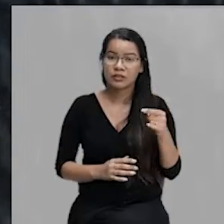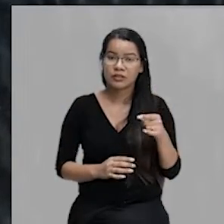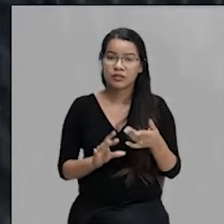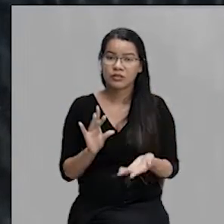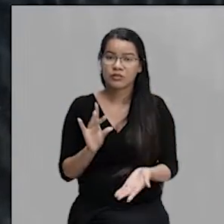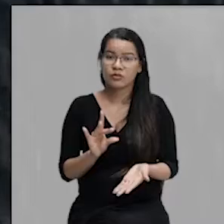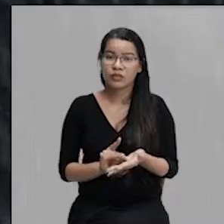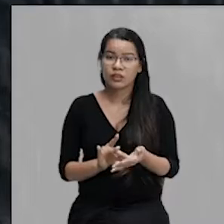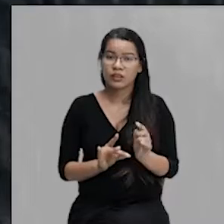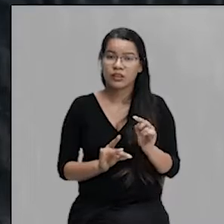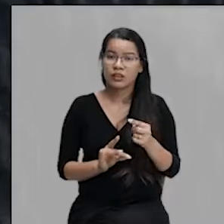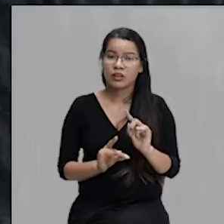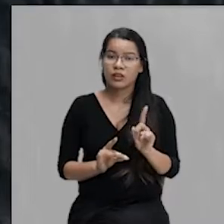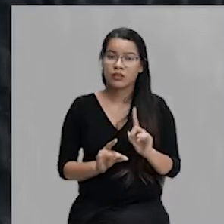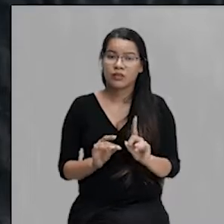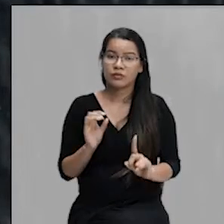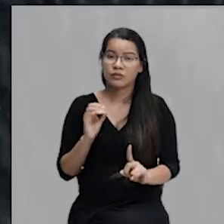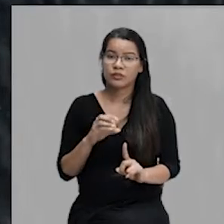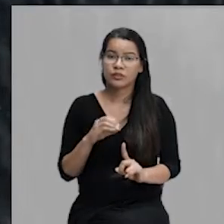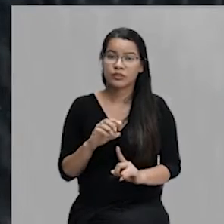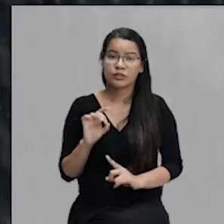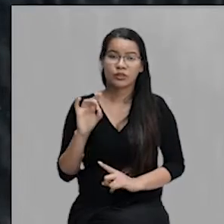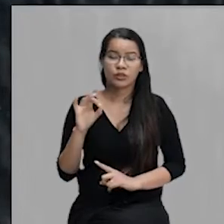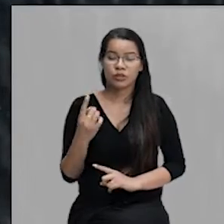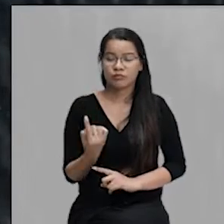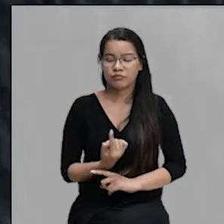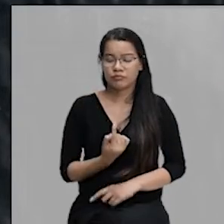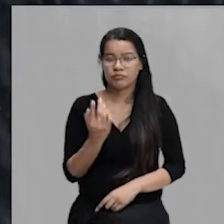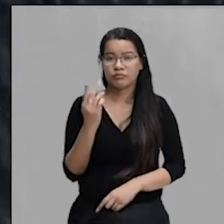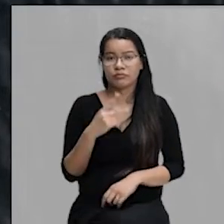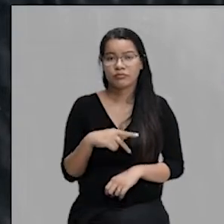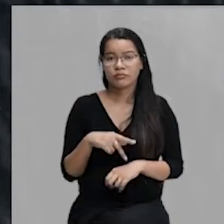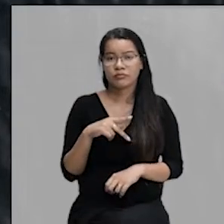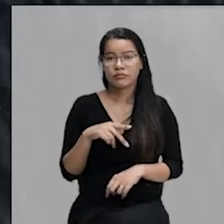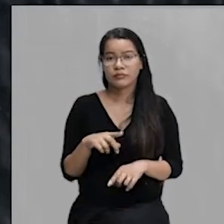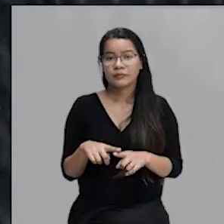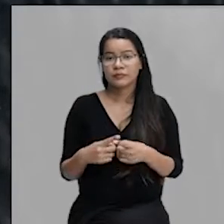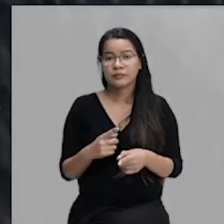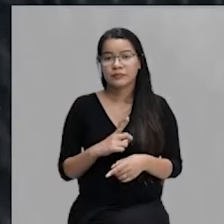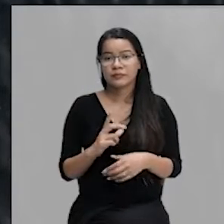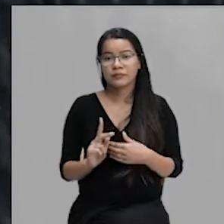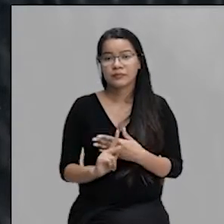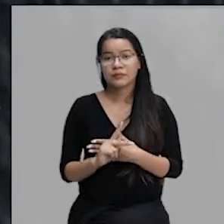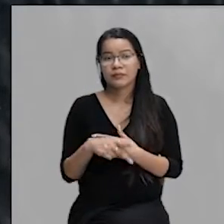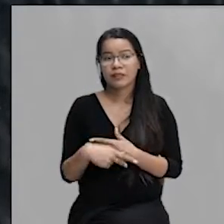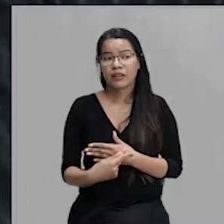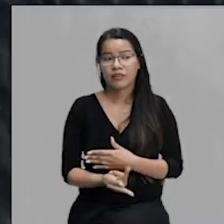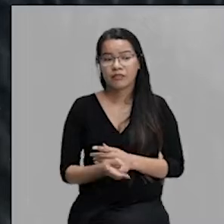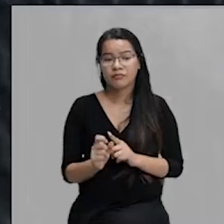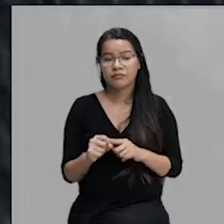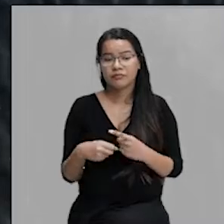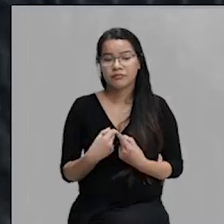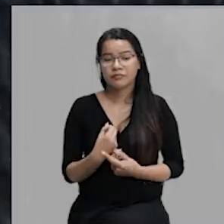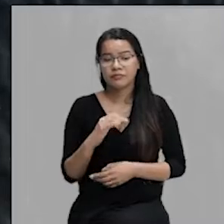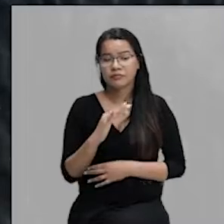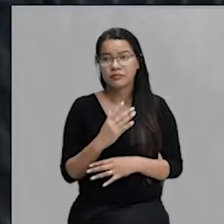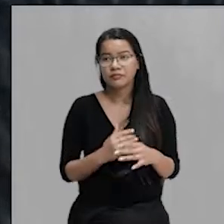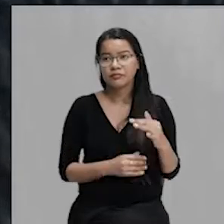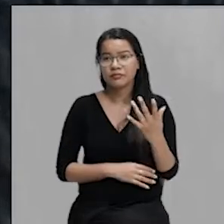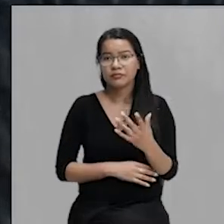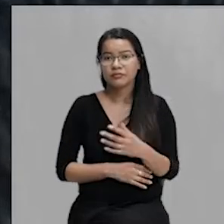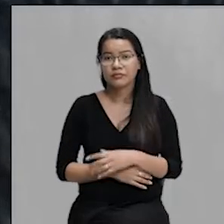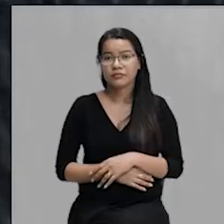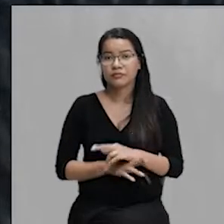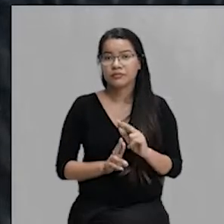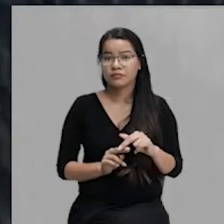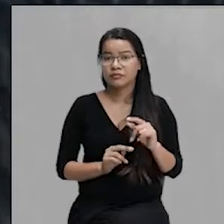fato, não influencie somente no país em questão, mas tem efeitos e impactos socioambientais que sejam globais. Tá